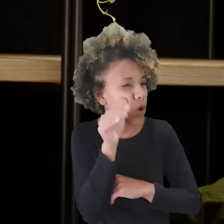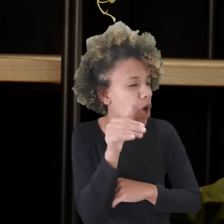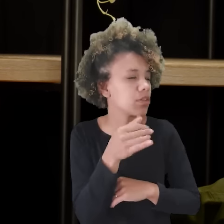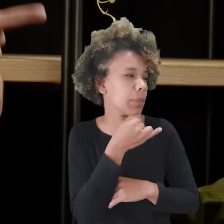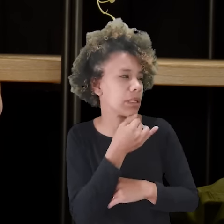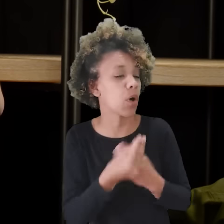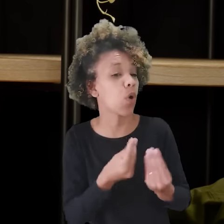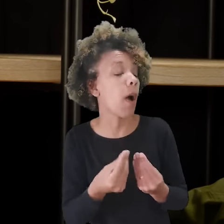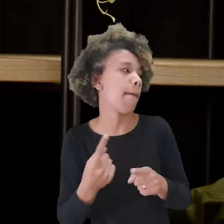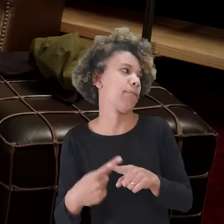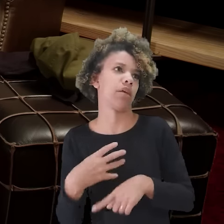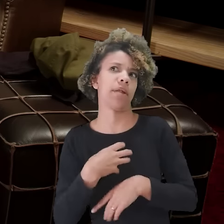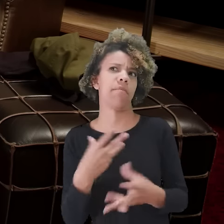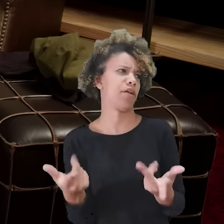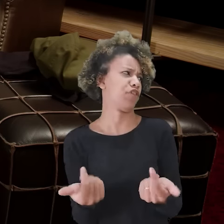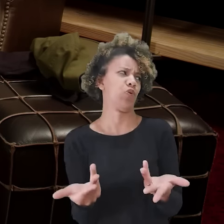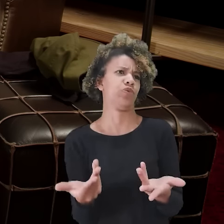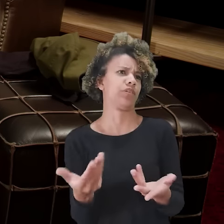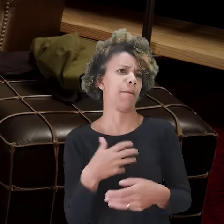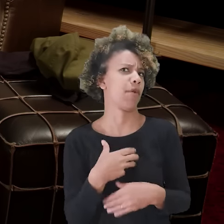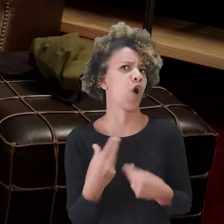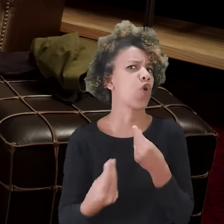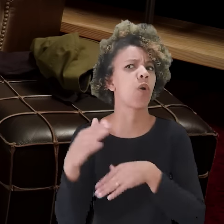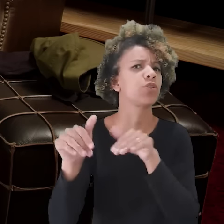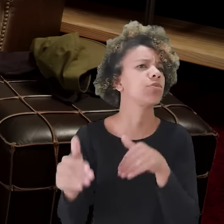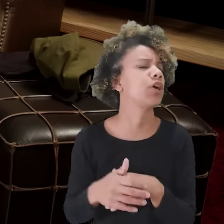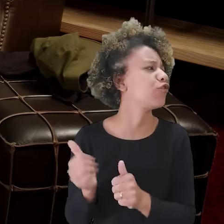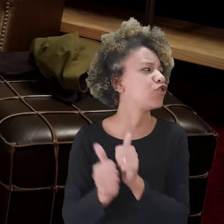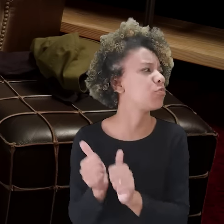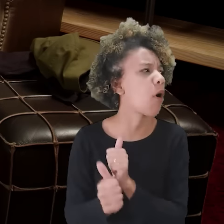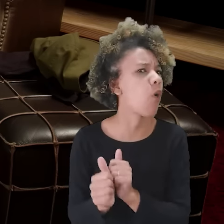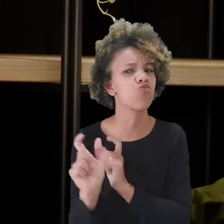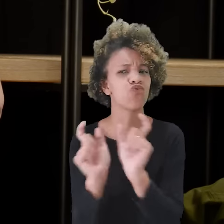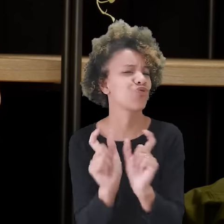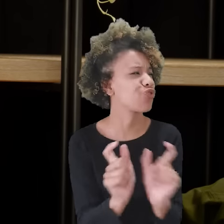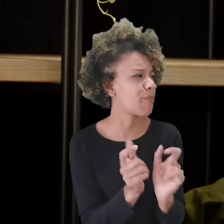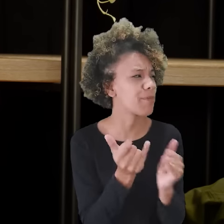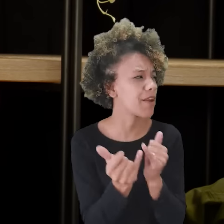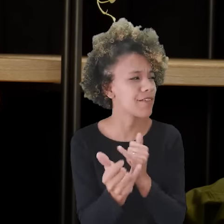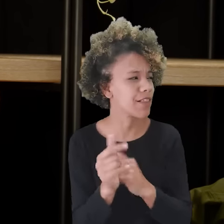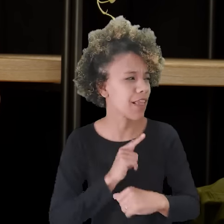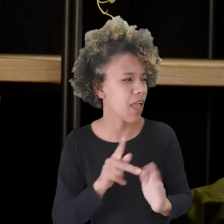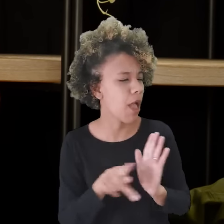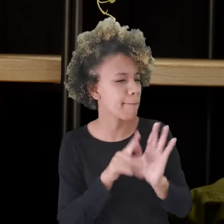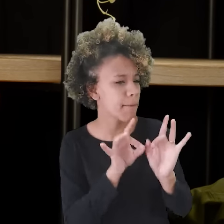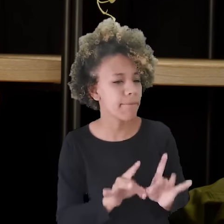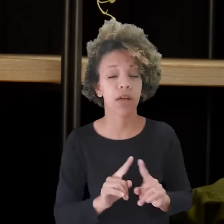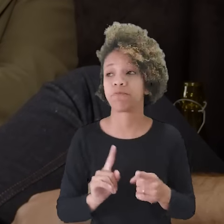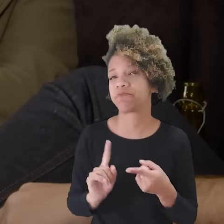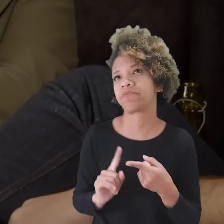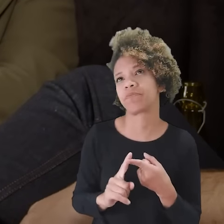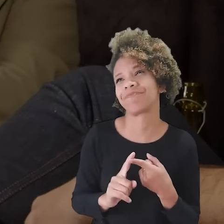curiosas como é que você chama porque na Bahia é maravilhoso né como é que o baiano chama futebol tem uma coisa tem alguma coisa específica de vocês ou esse